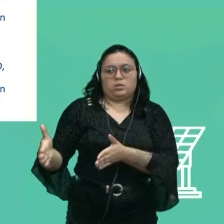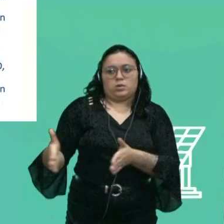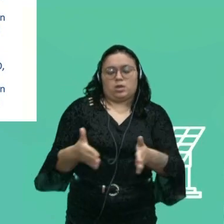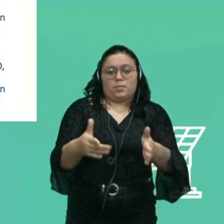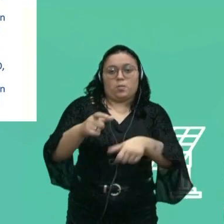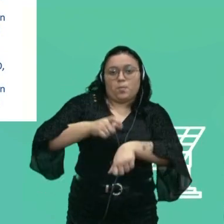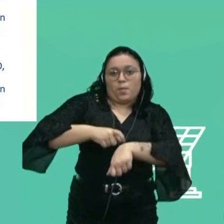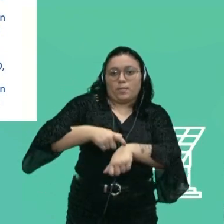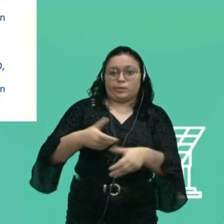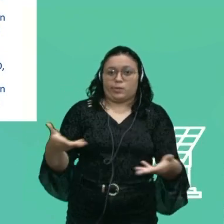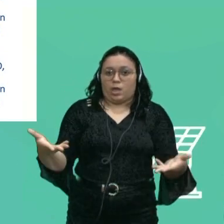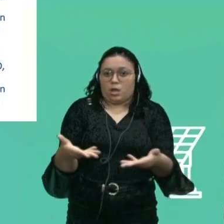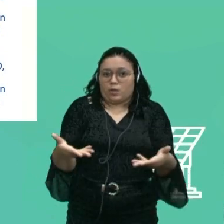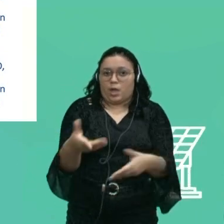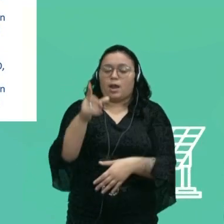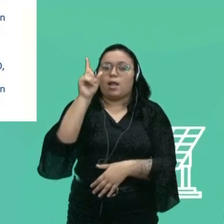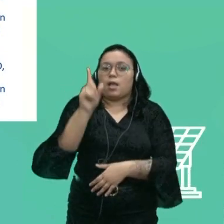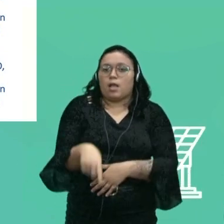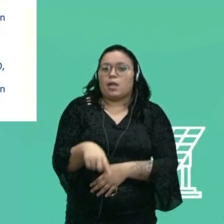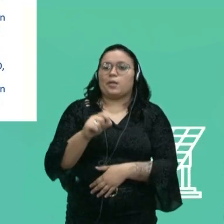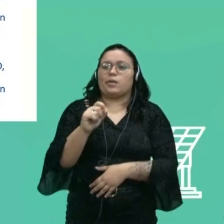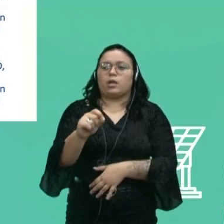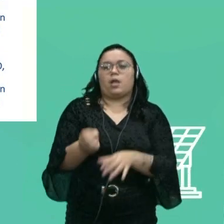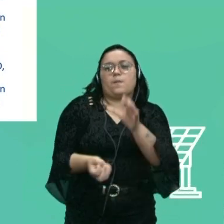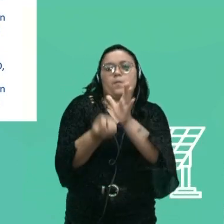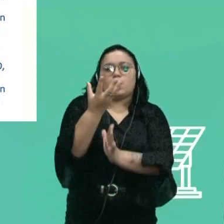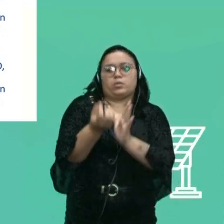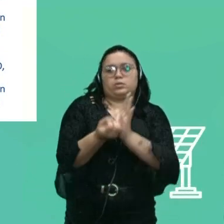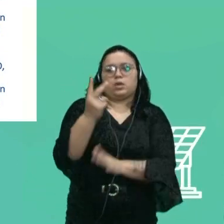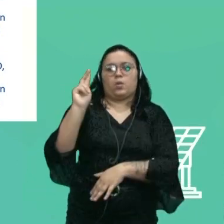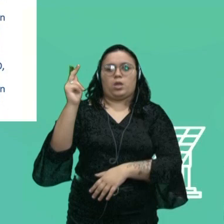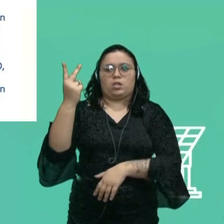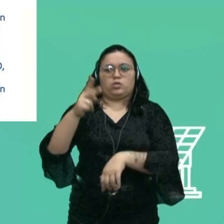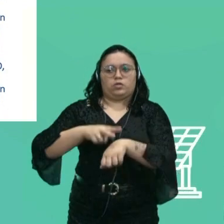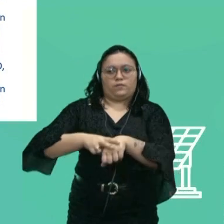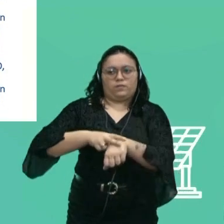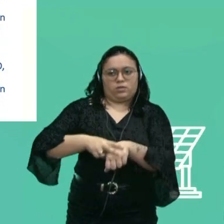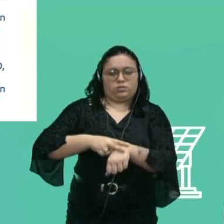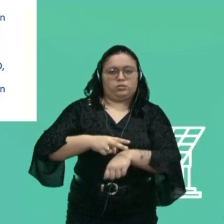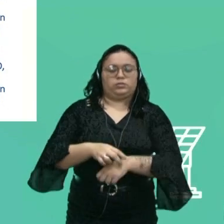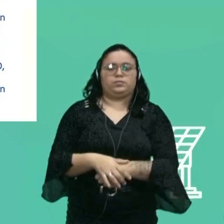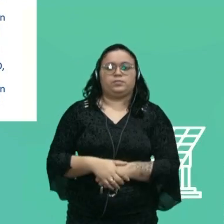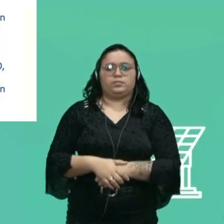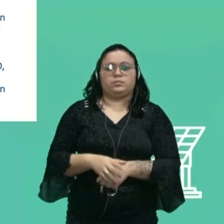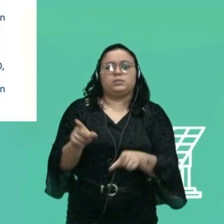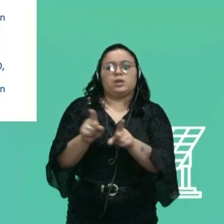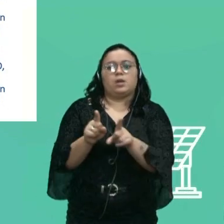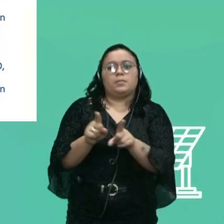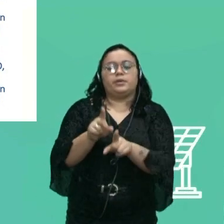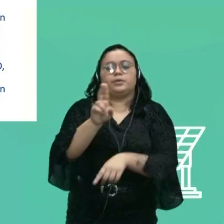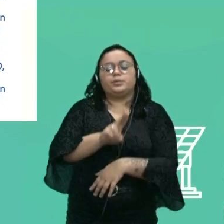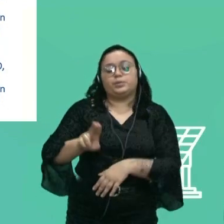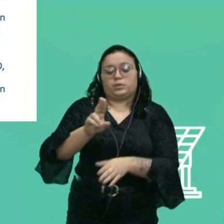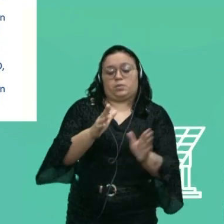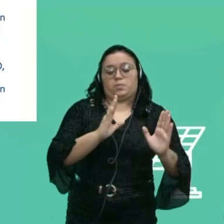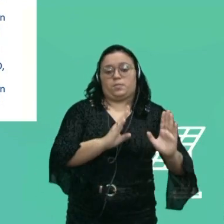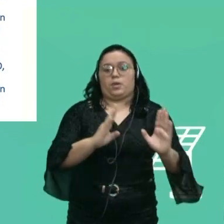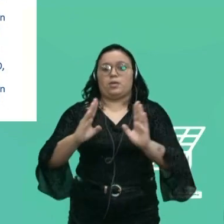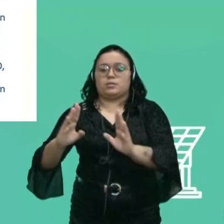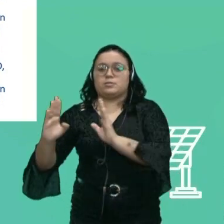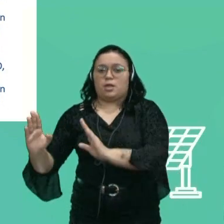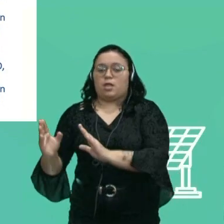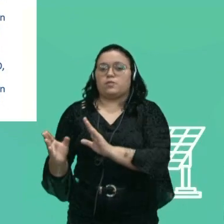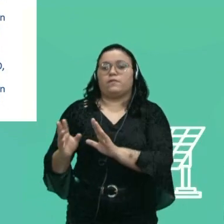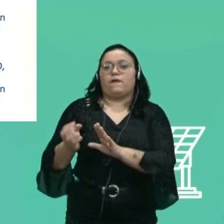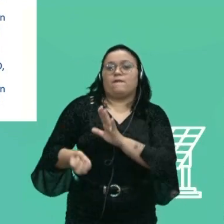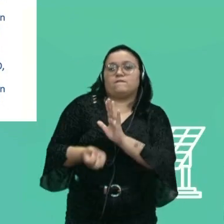nesse momento é a produção de hidrogênio verde, através do processo de reforma a vapor.